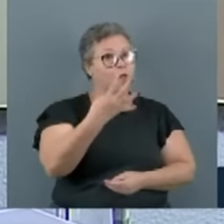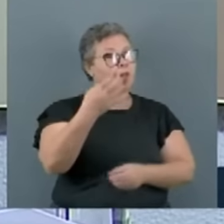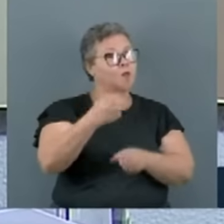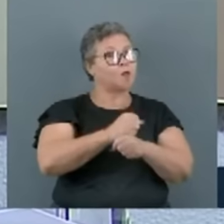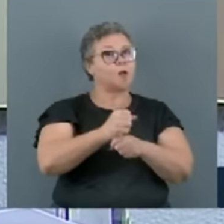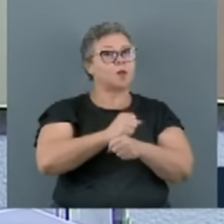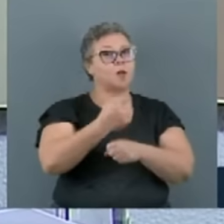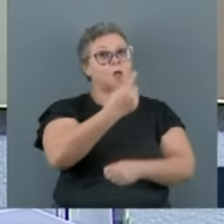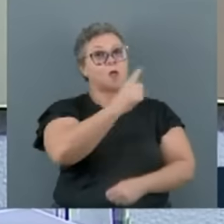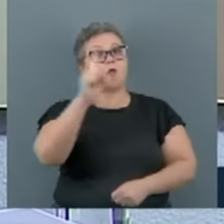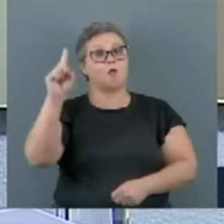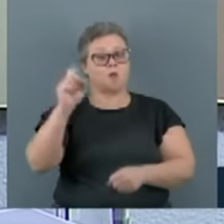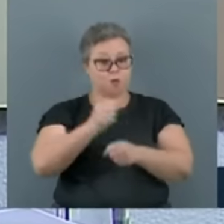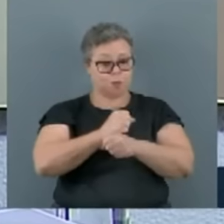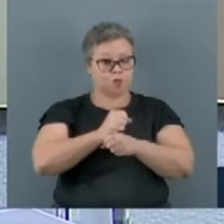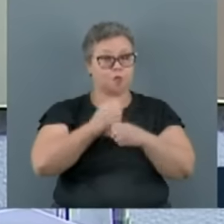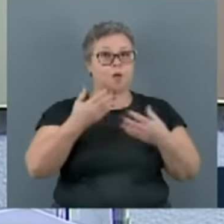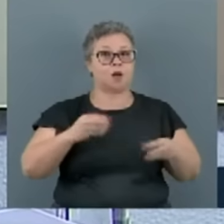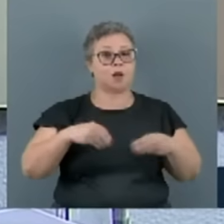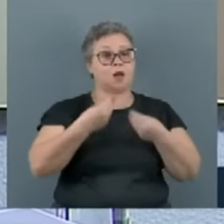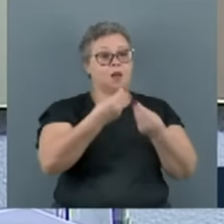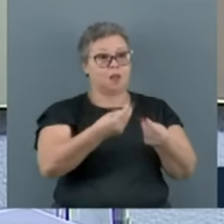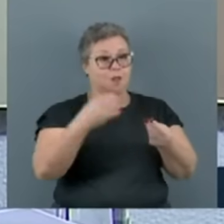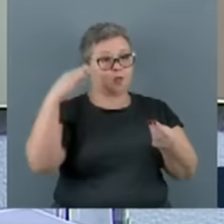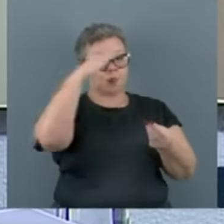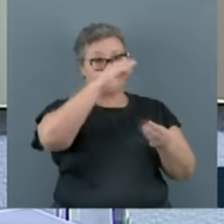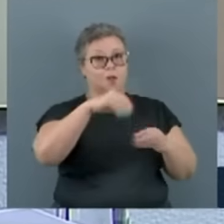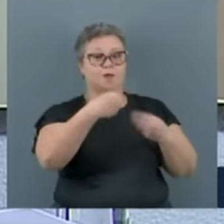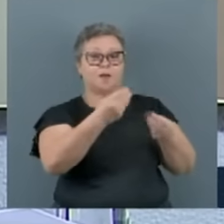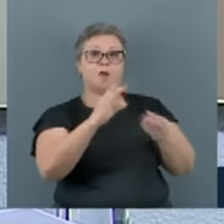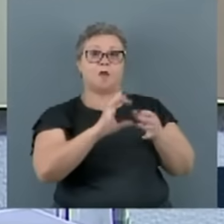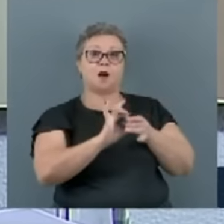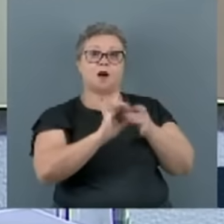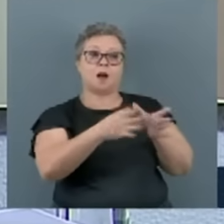No último ano, ele deu a licença,